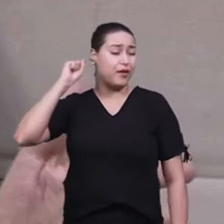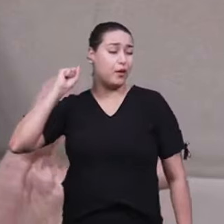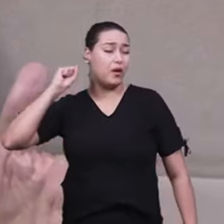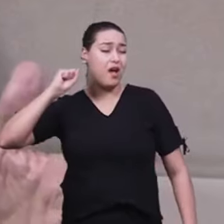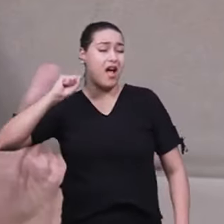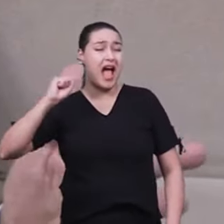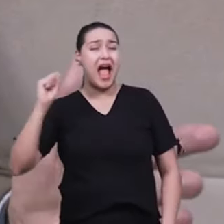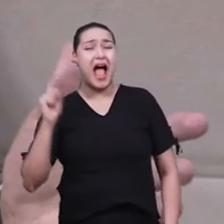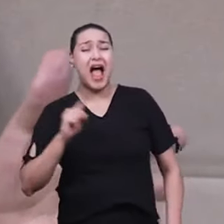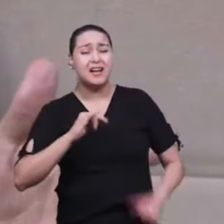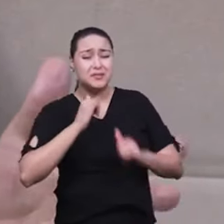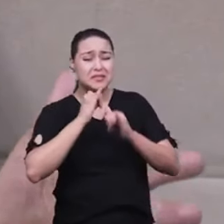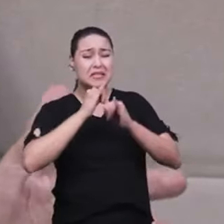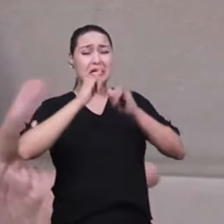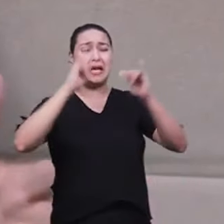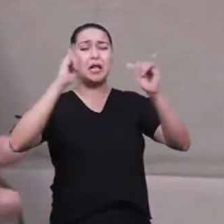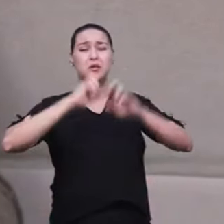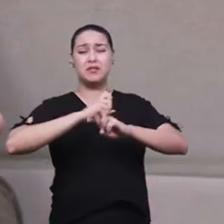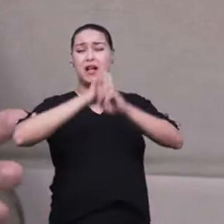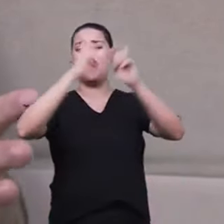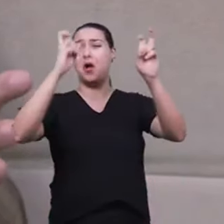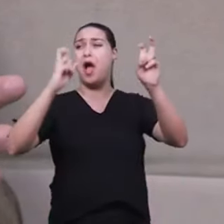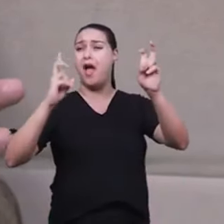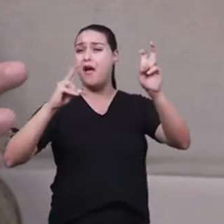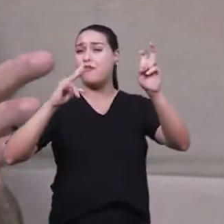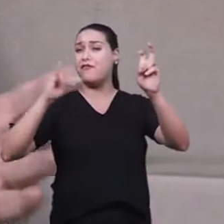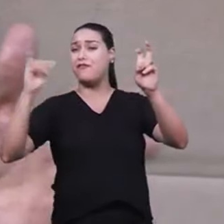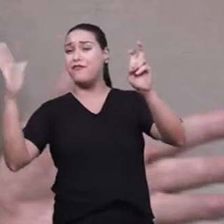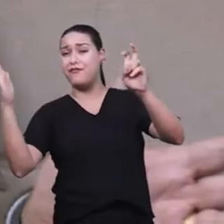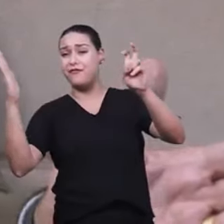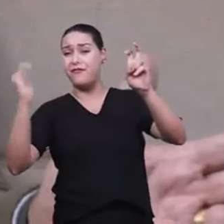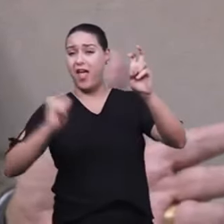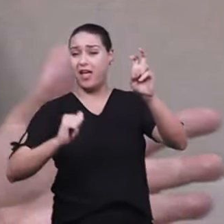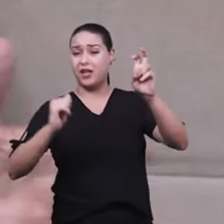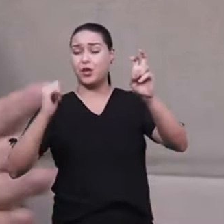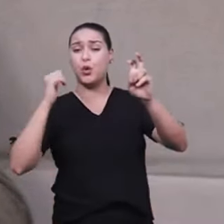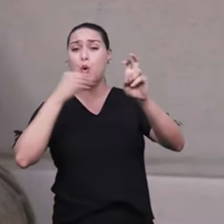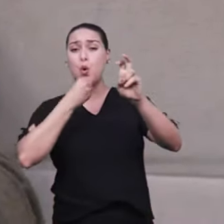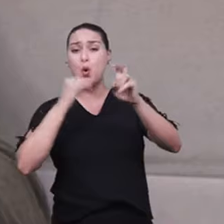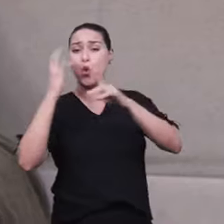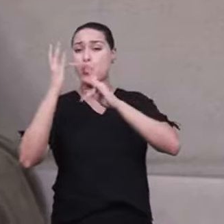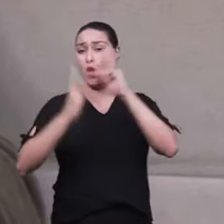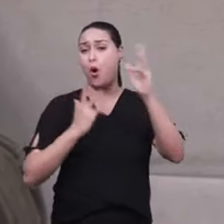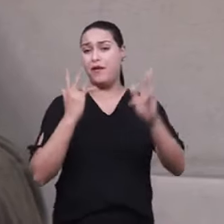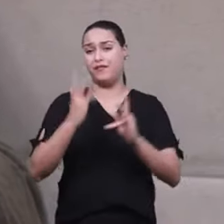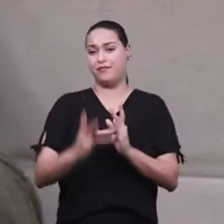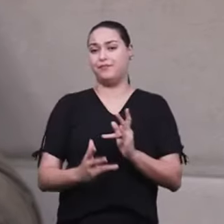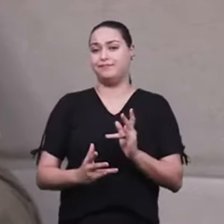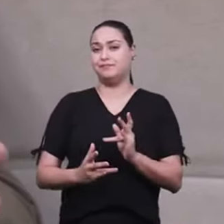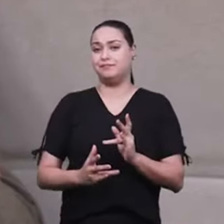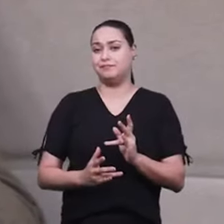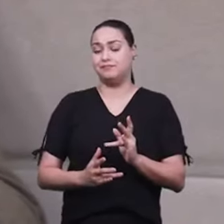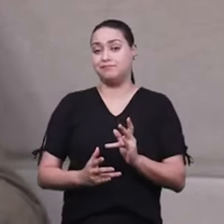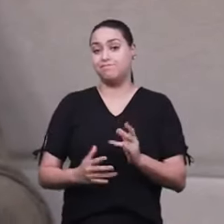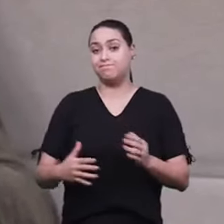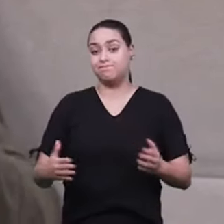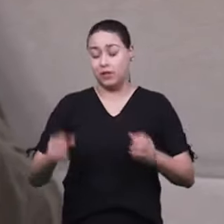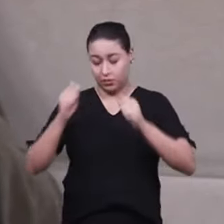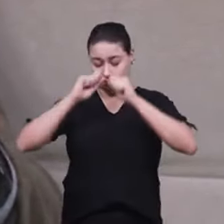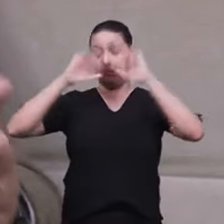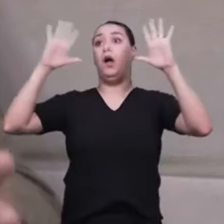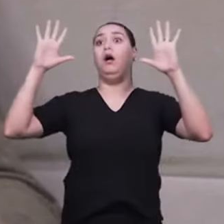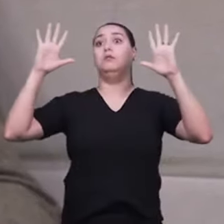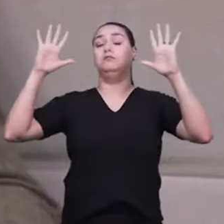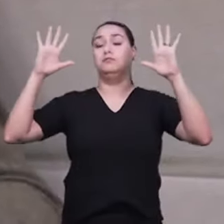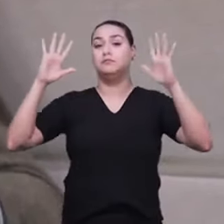A noite para a igreja, né, nesse período que o pastor Adriano já falou, o momento profético que nós vivemos,